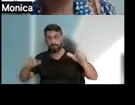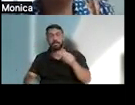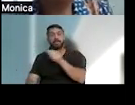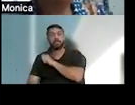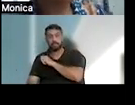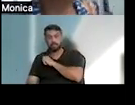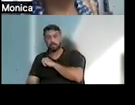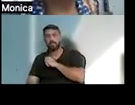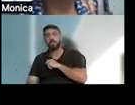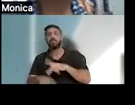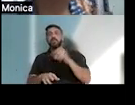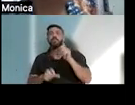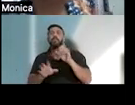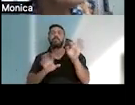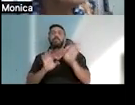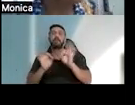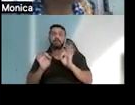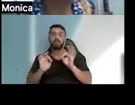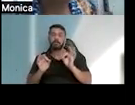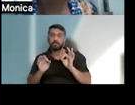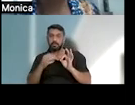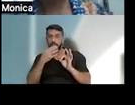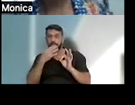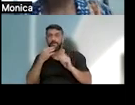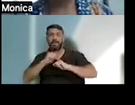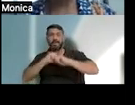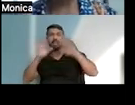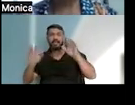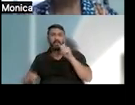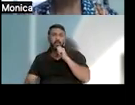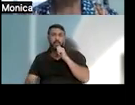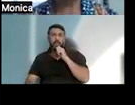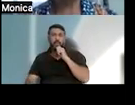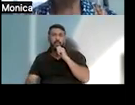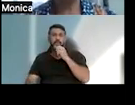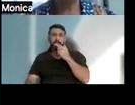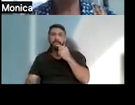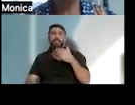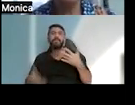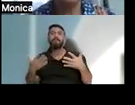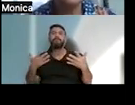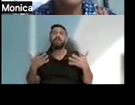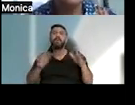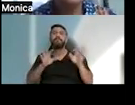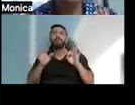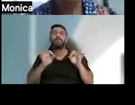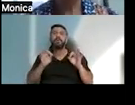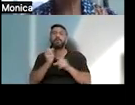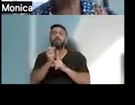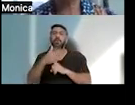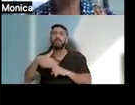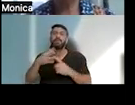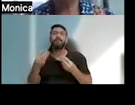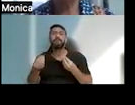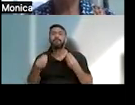pós-graduação entram num projeto e não veem com clareza qual é o papel do seu projeto na sociedade.